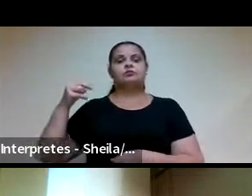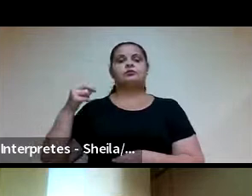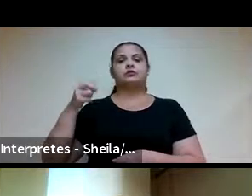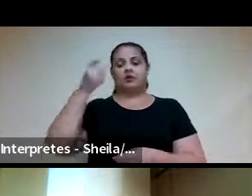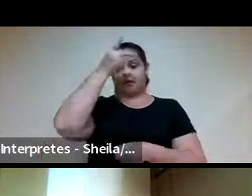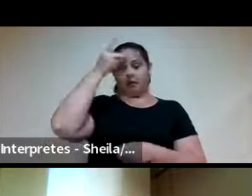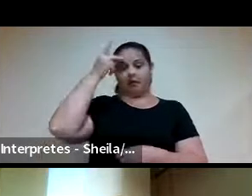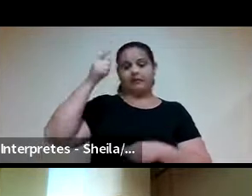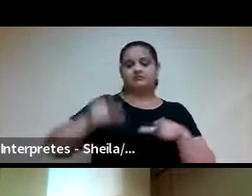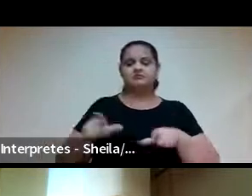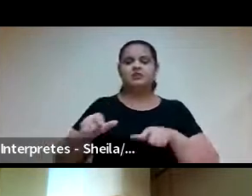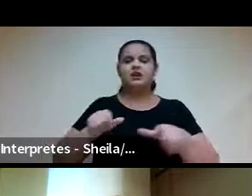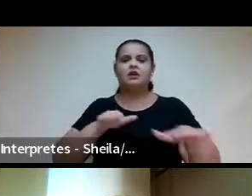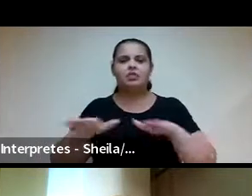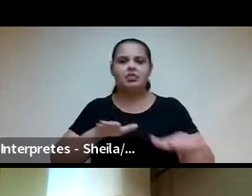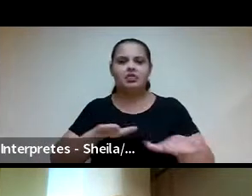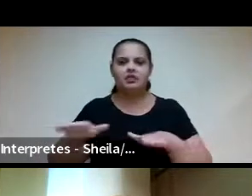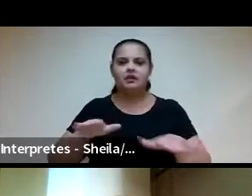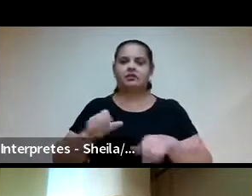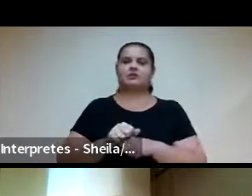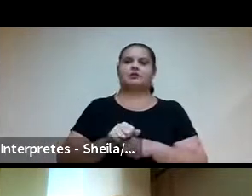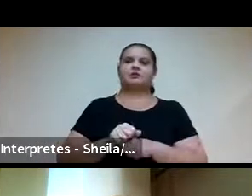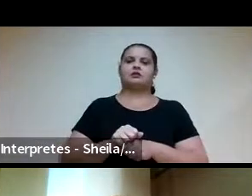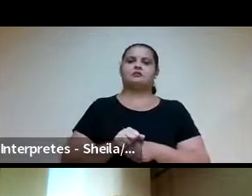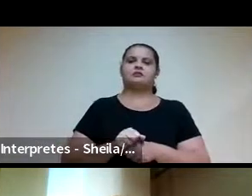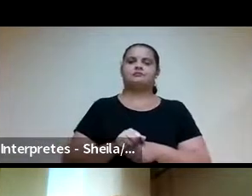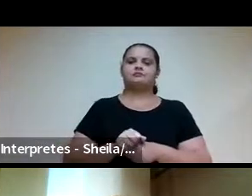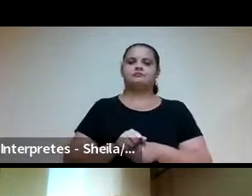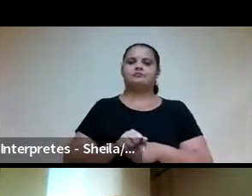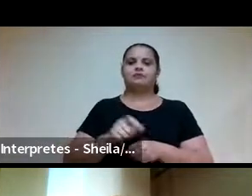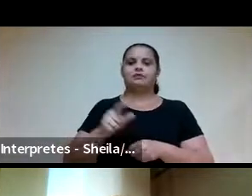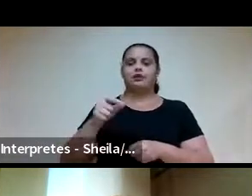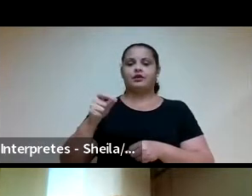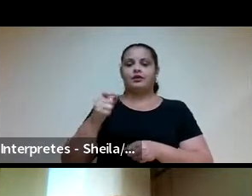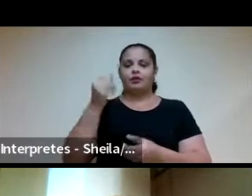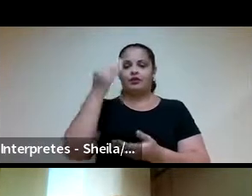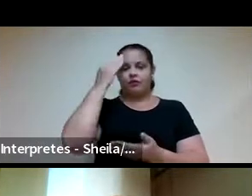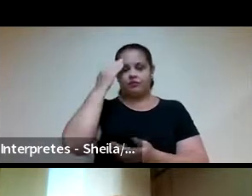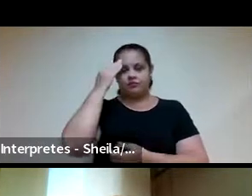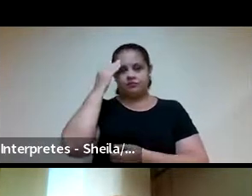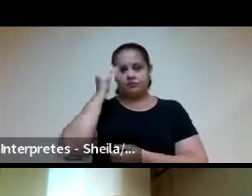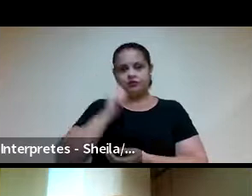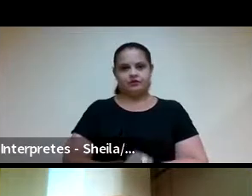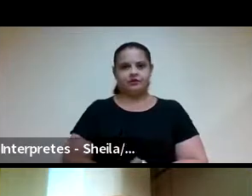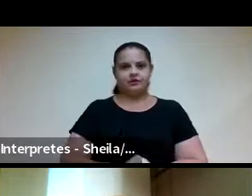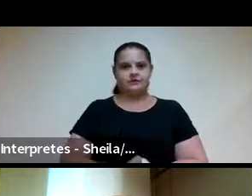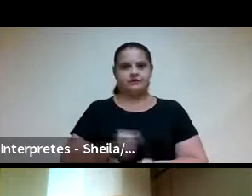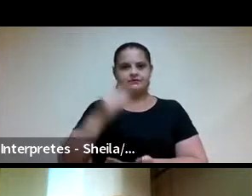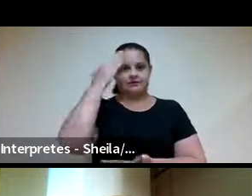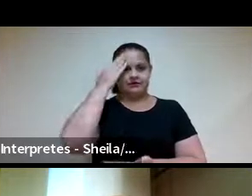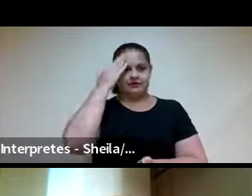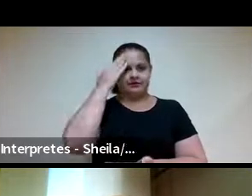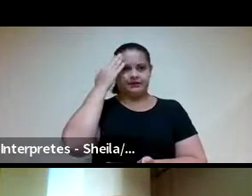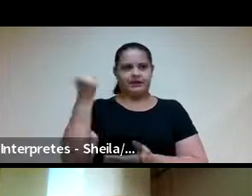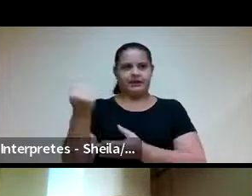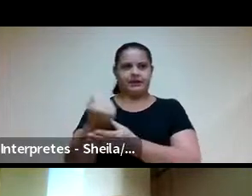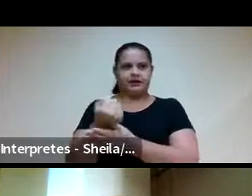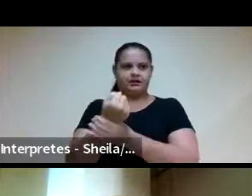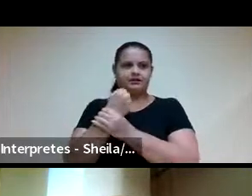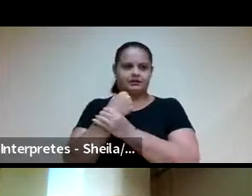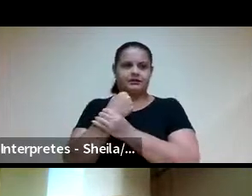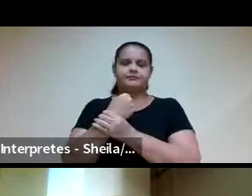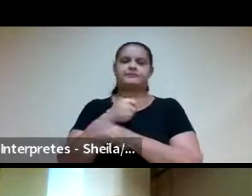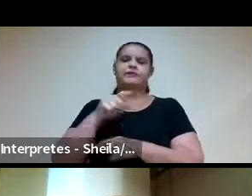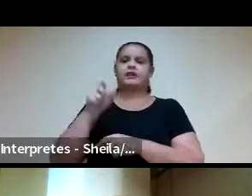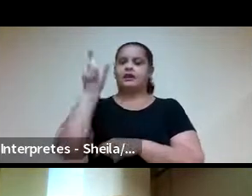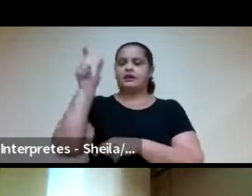foi engajado, ou foi delegado, ou foi tinha confiança do candidato. Muito pelo contrário. O que ele disse é que votava até 3 dias antes